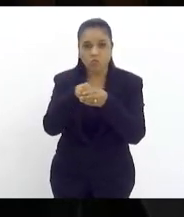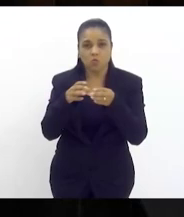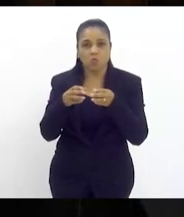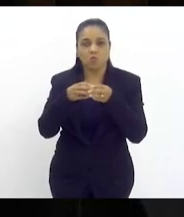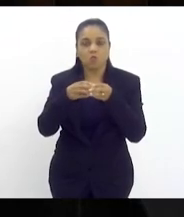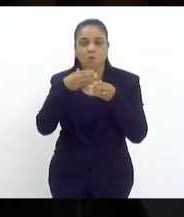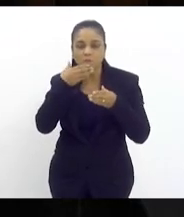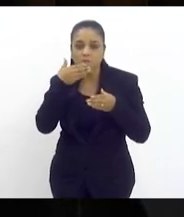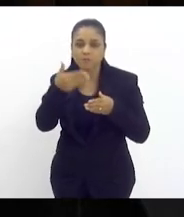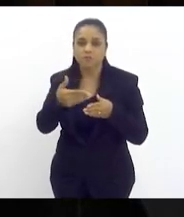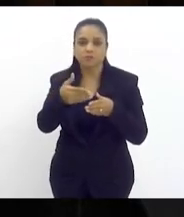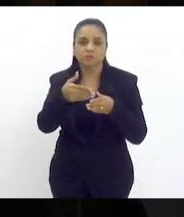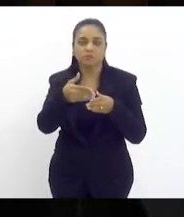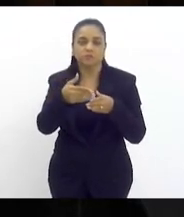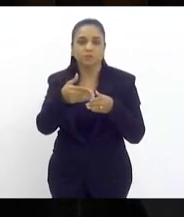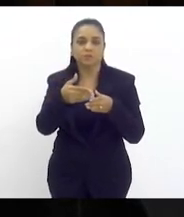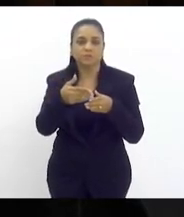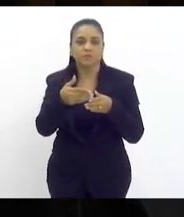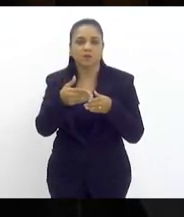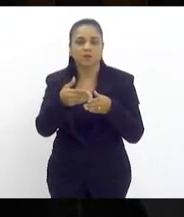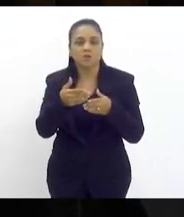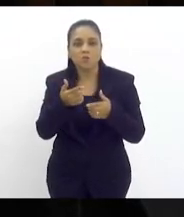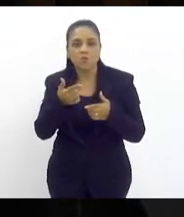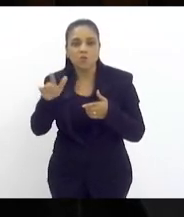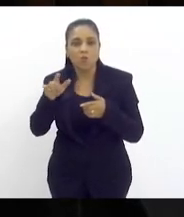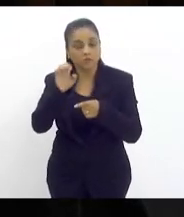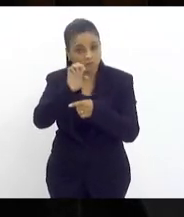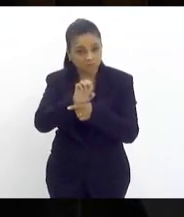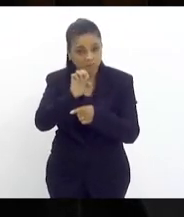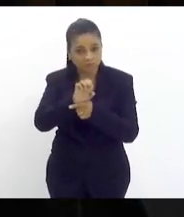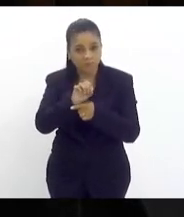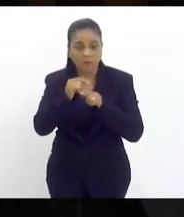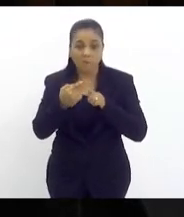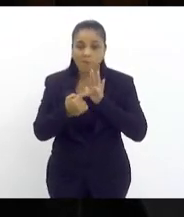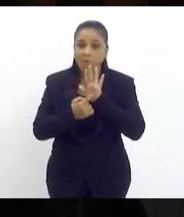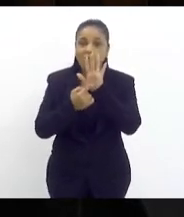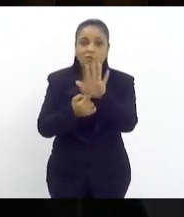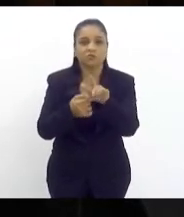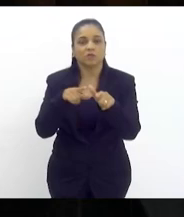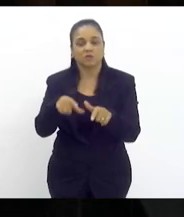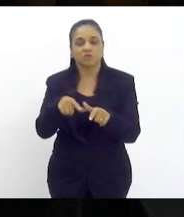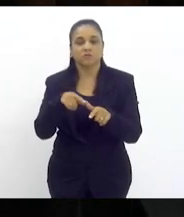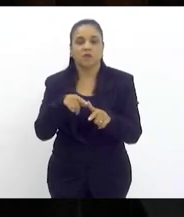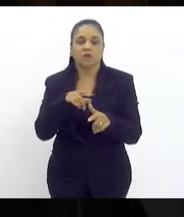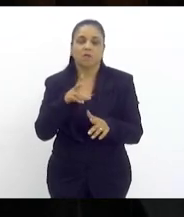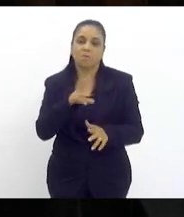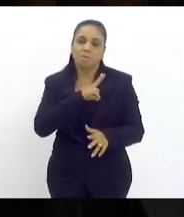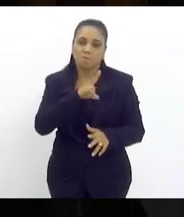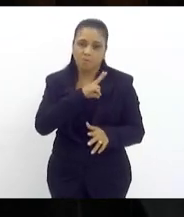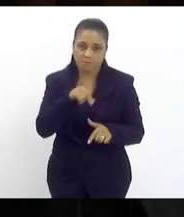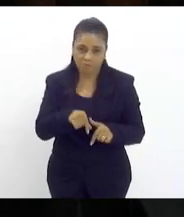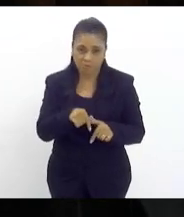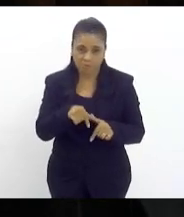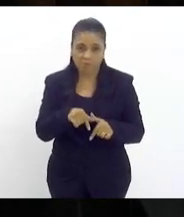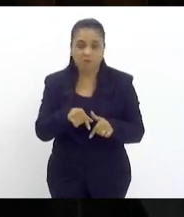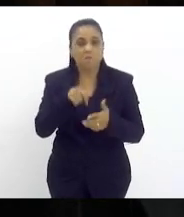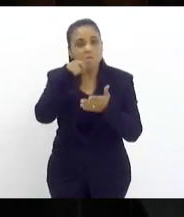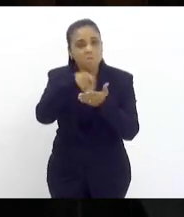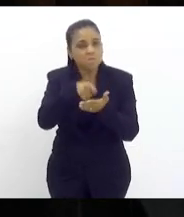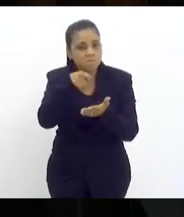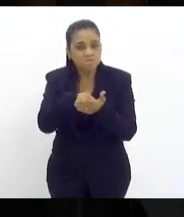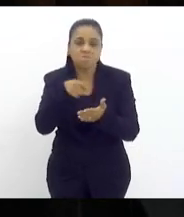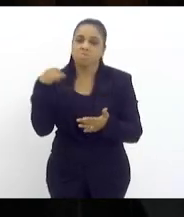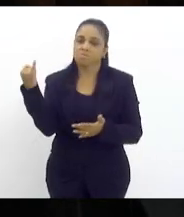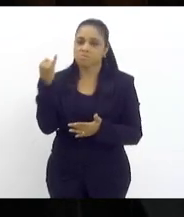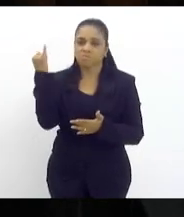de outro estado para mostrar que não estamos aqui individualmente. É muito importante a gente frisar que, se